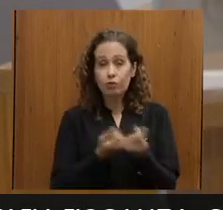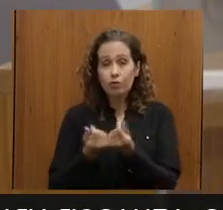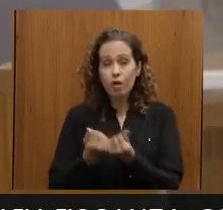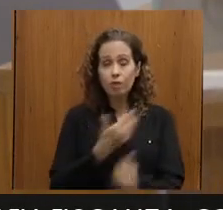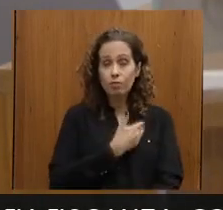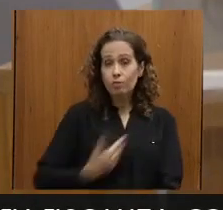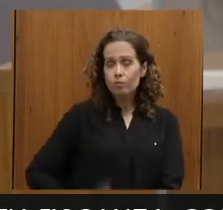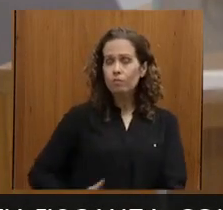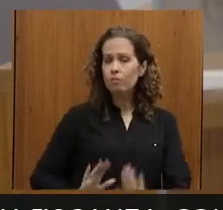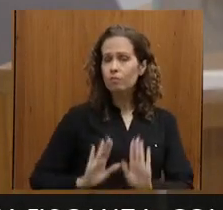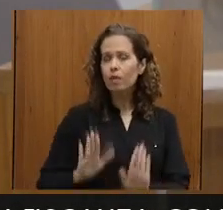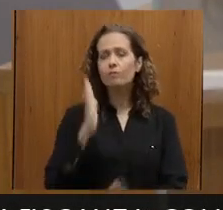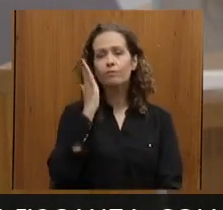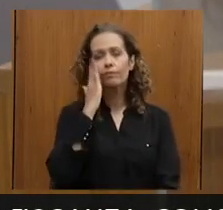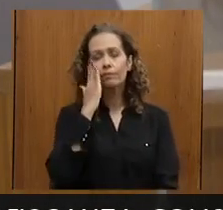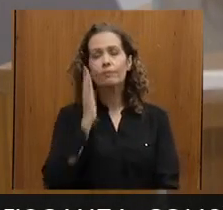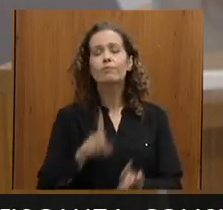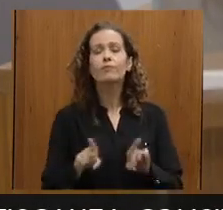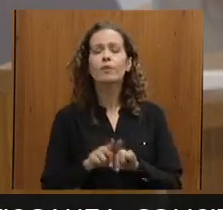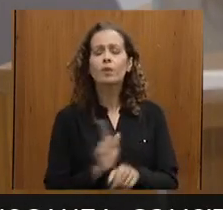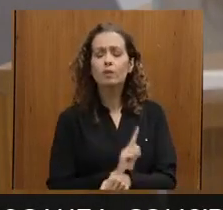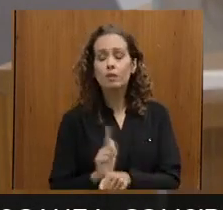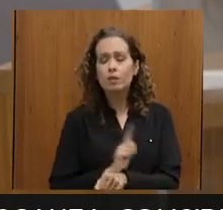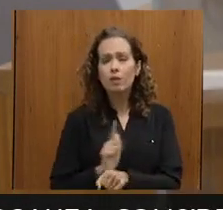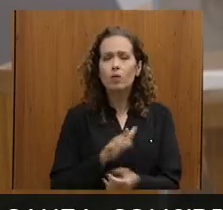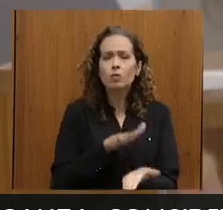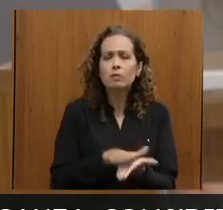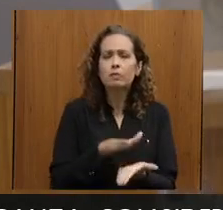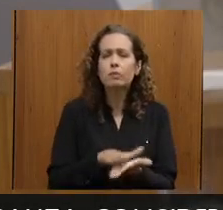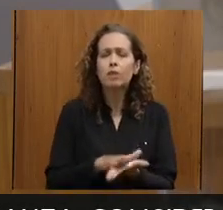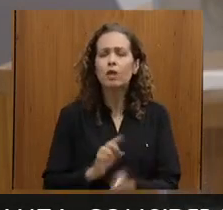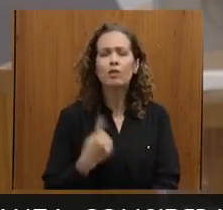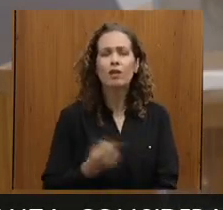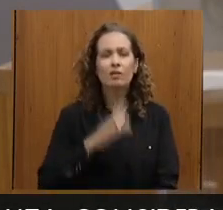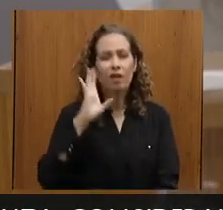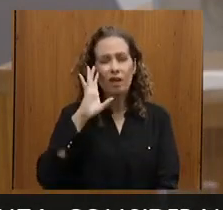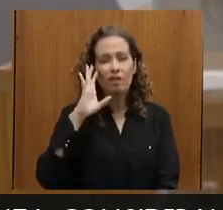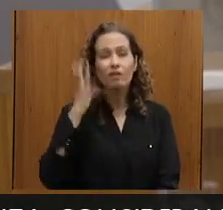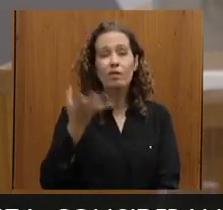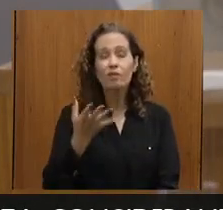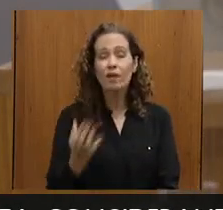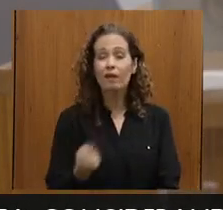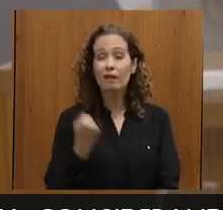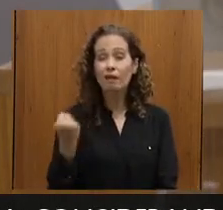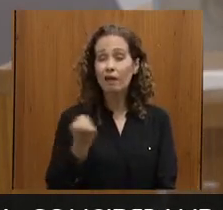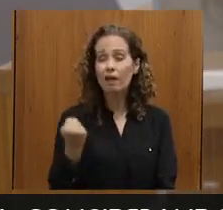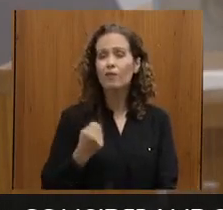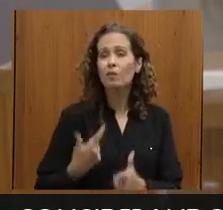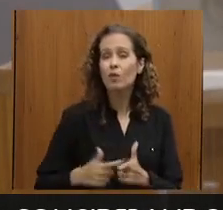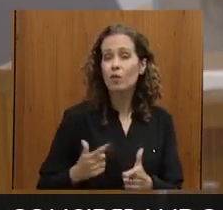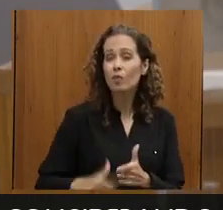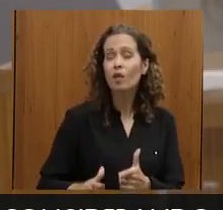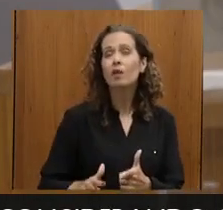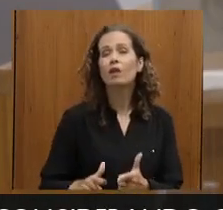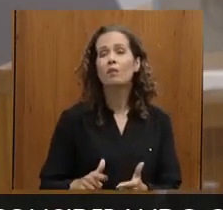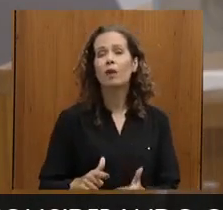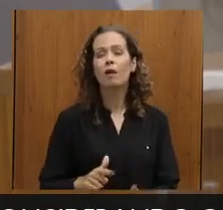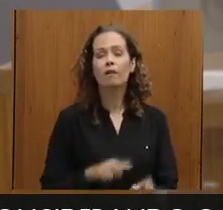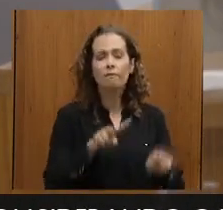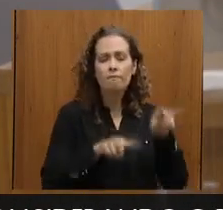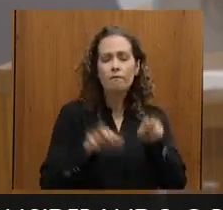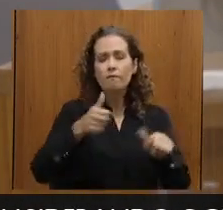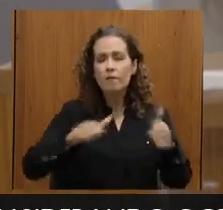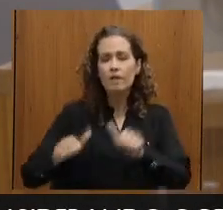nós também sabemos que somente na gestão de custos nós não iremos resolver o grave problema fiscal do Estado de Minas Gerais.